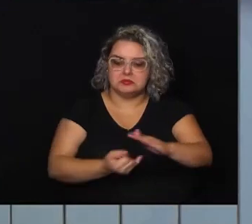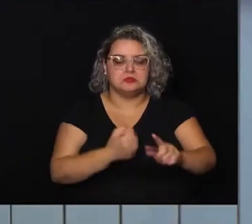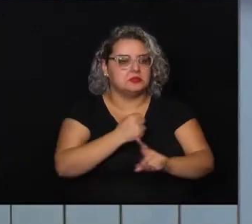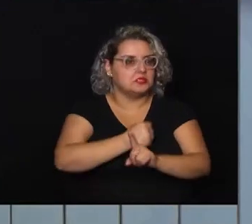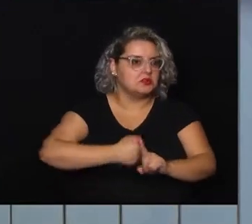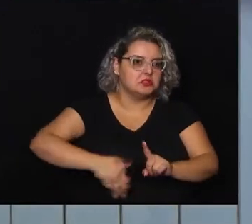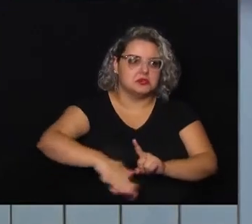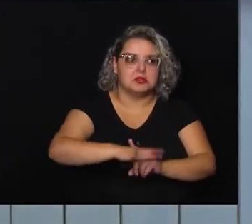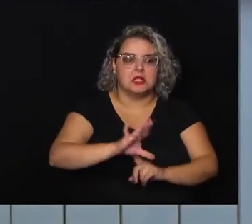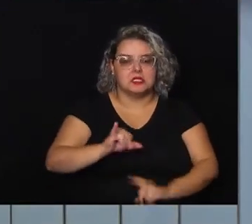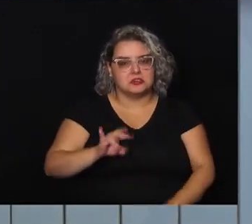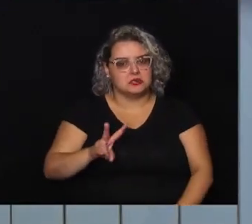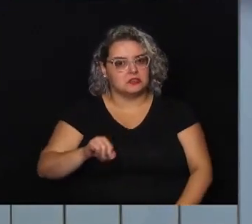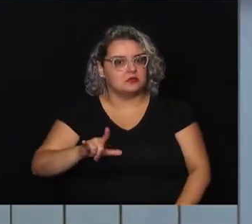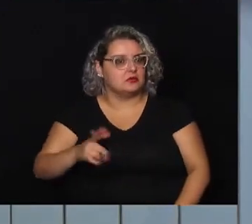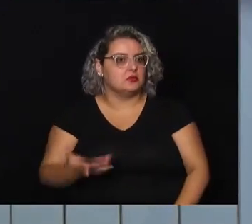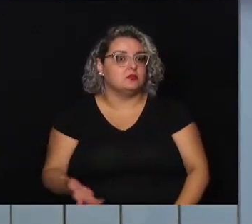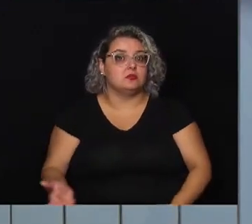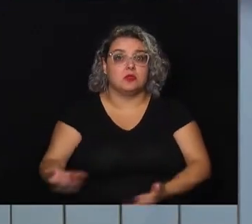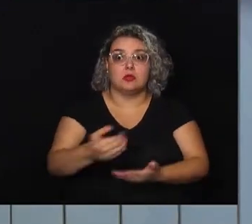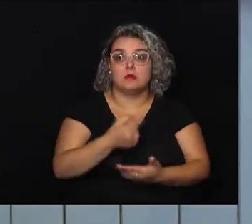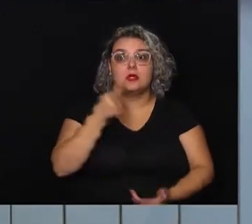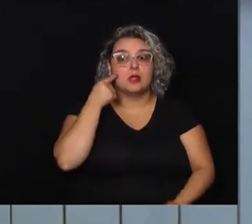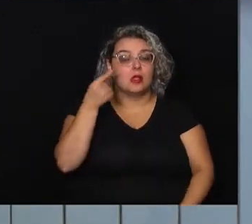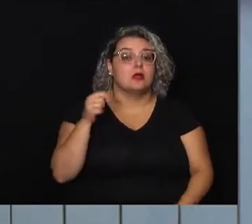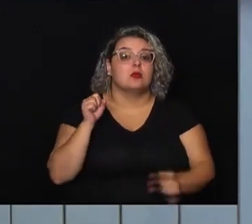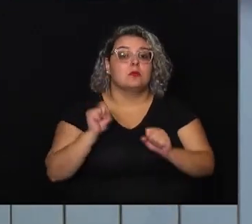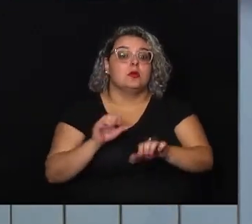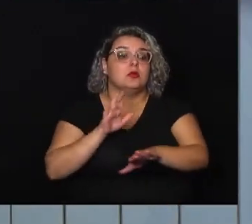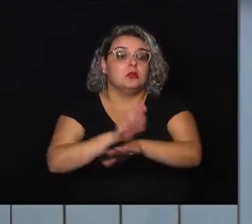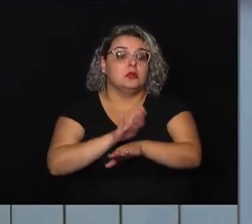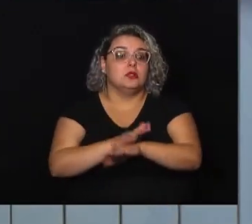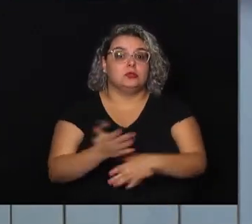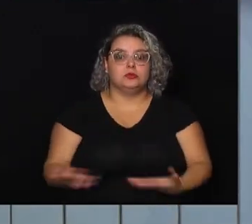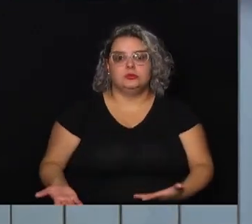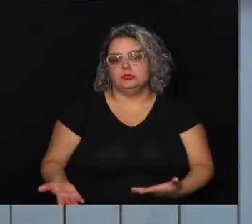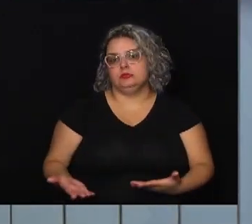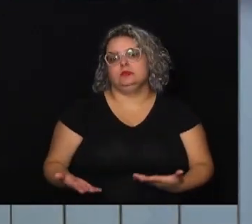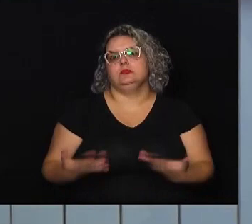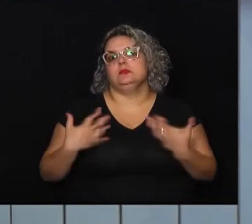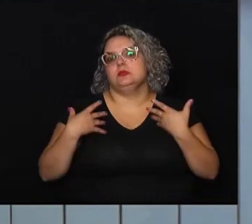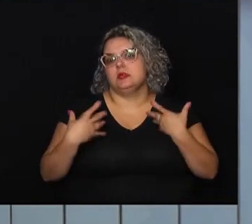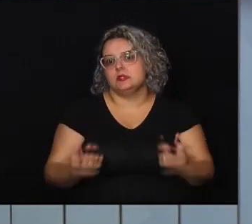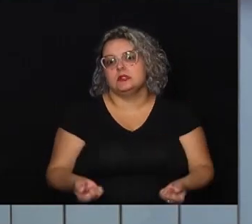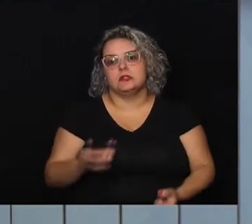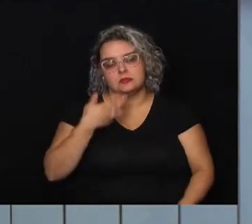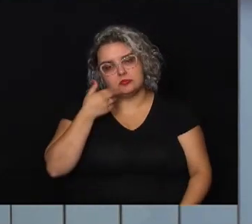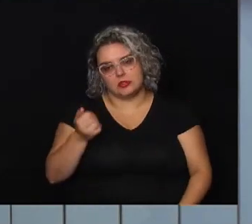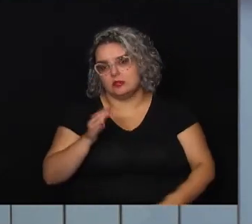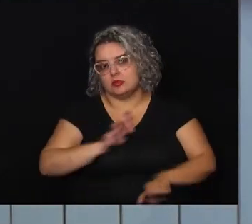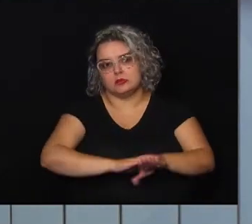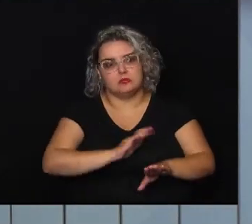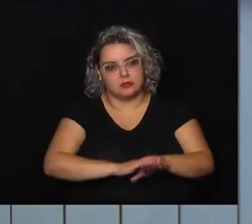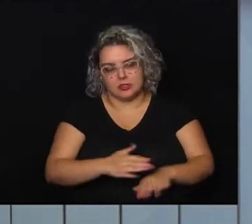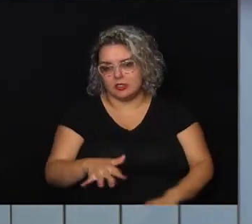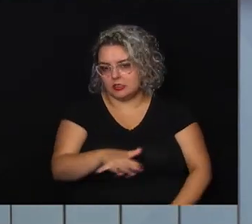civil, coletar ideias que possam ajudar o Executivo a adotar as melhores práticas nessa